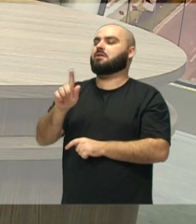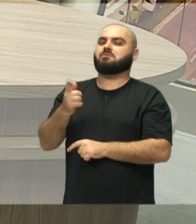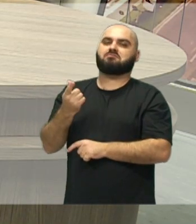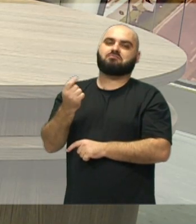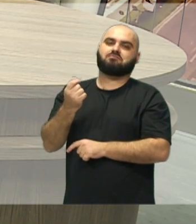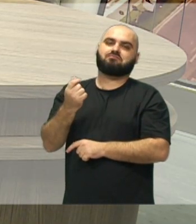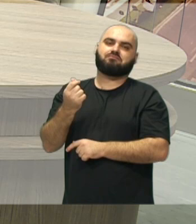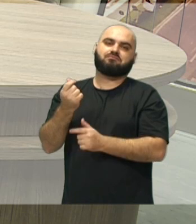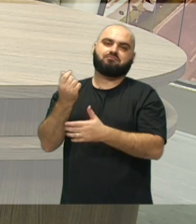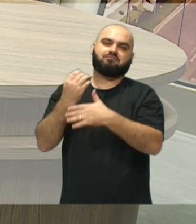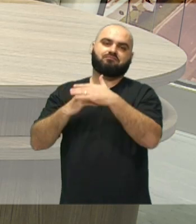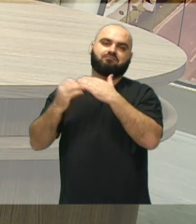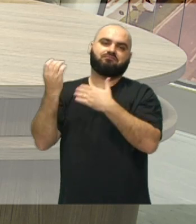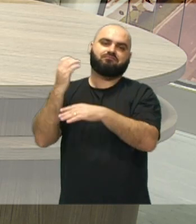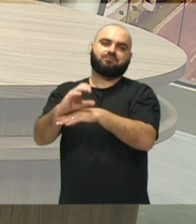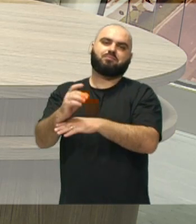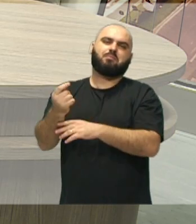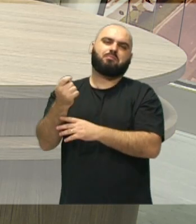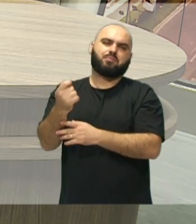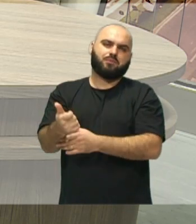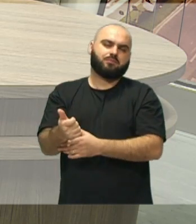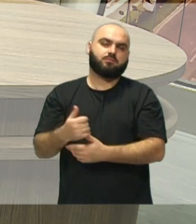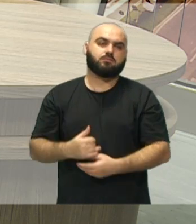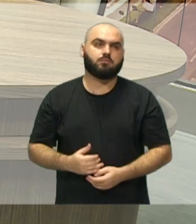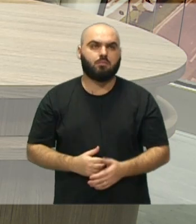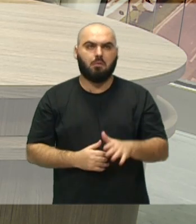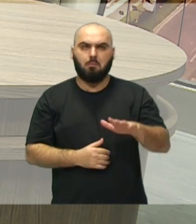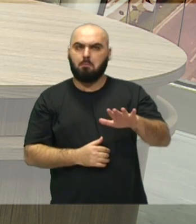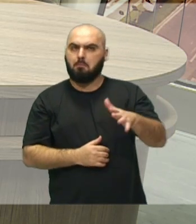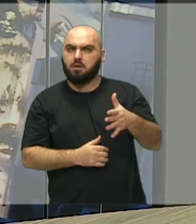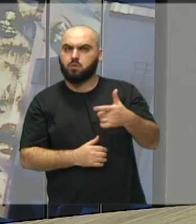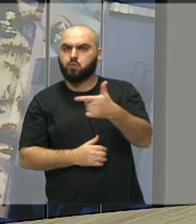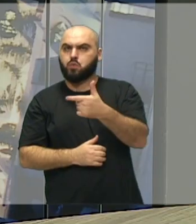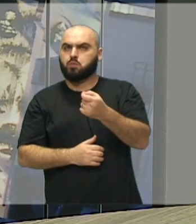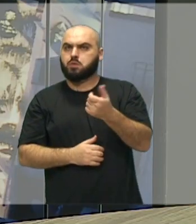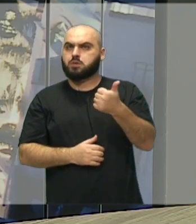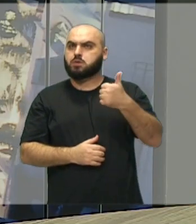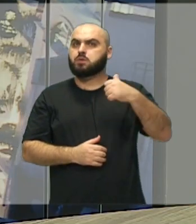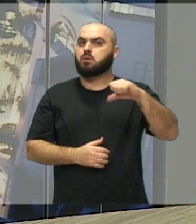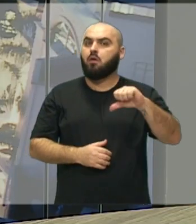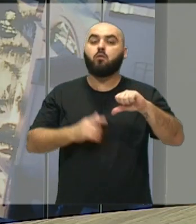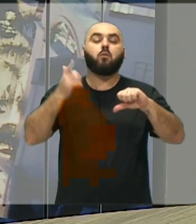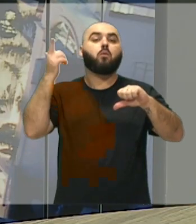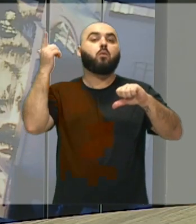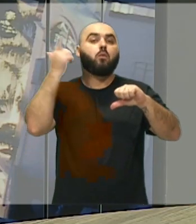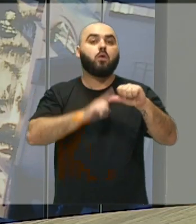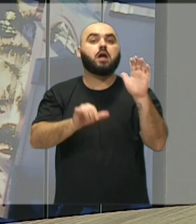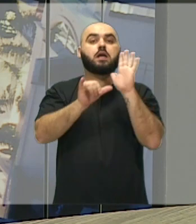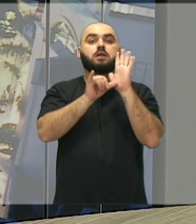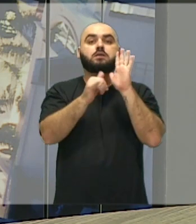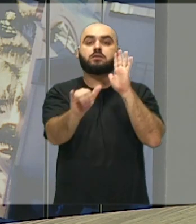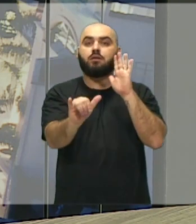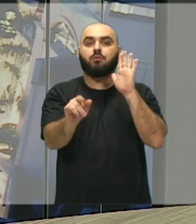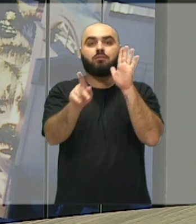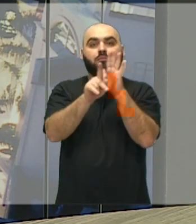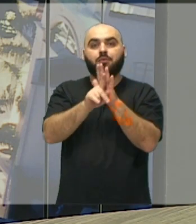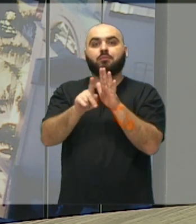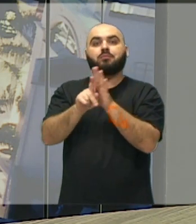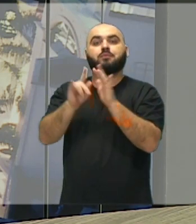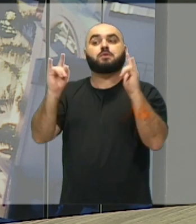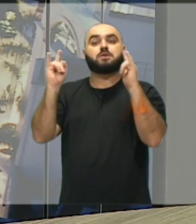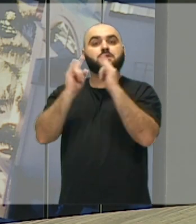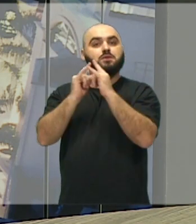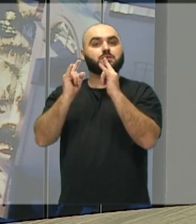tal, sempre tem carência disso, até que em 2019 a gente venceu um edital do Instituto do Meio Ambiente. Olha que